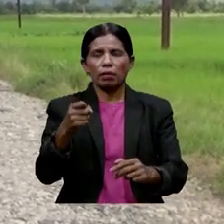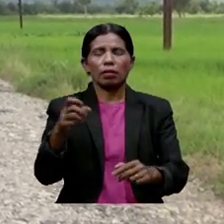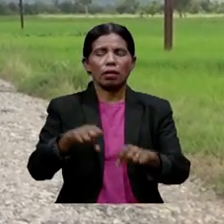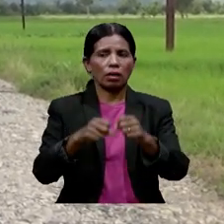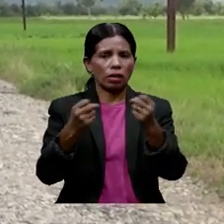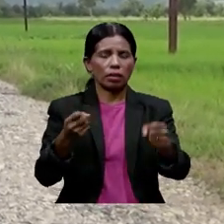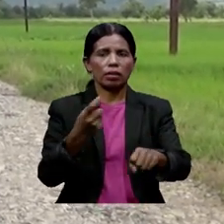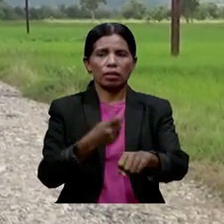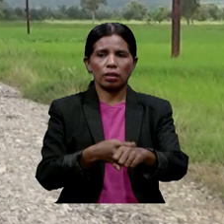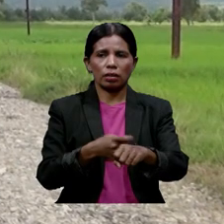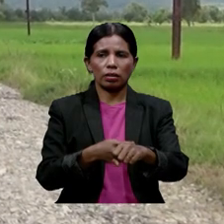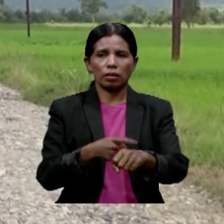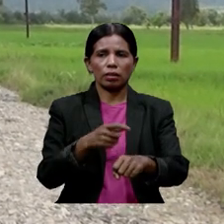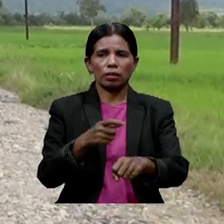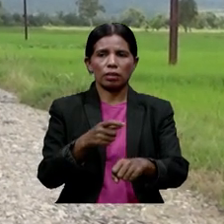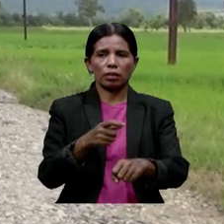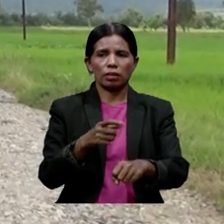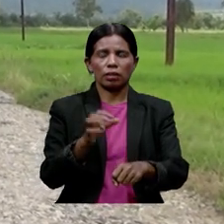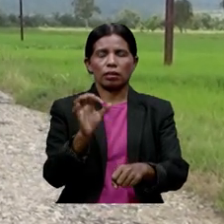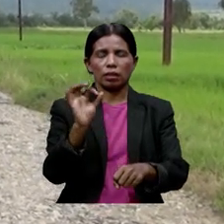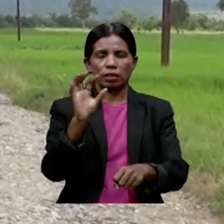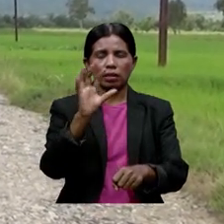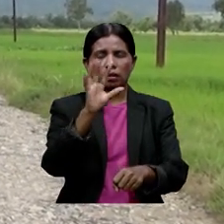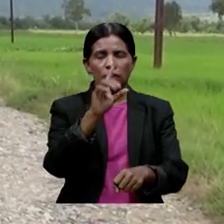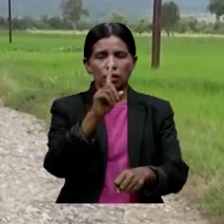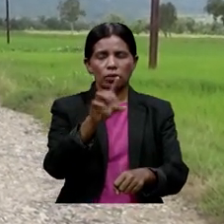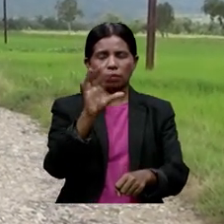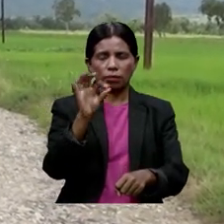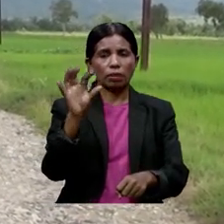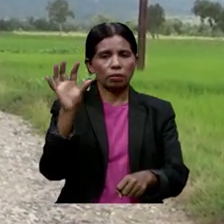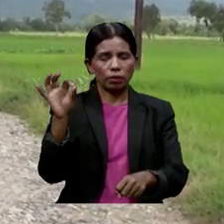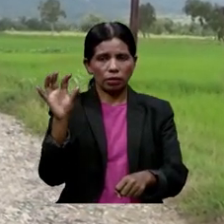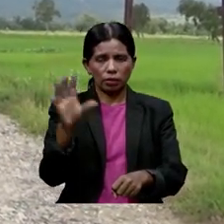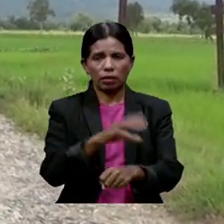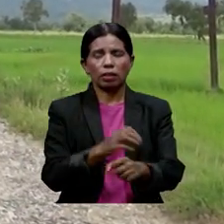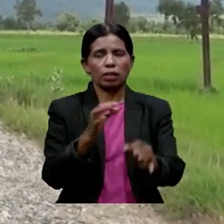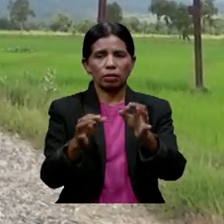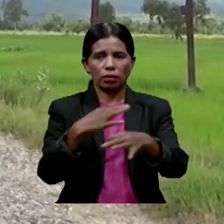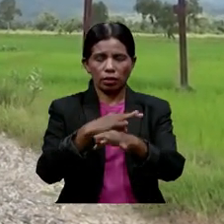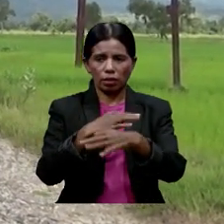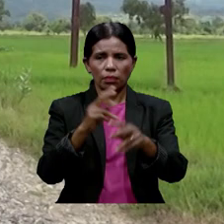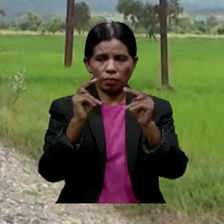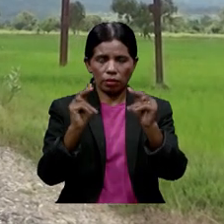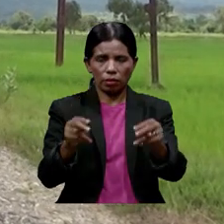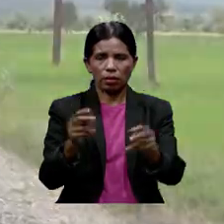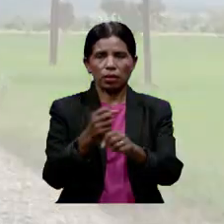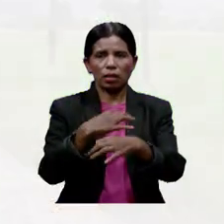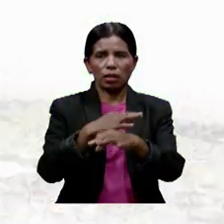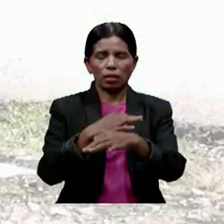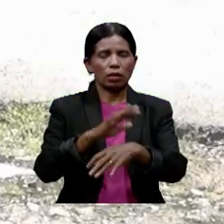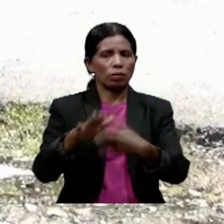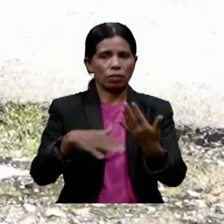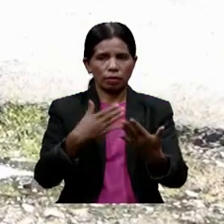a 99 interfet maine, to indoro ke sekari khadia precisa halo rehabilitação